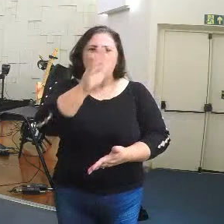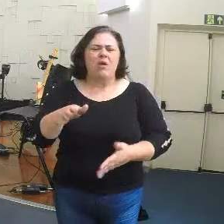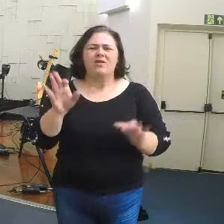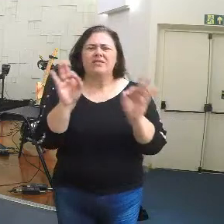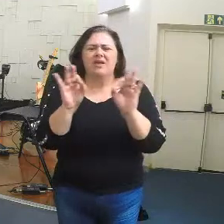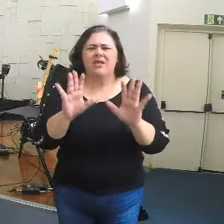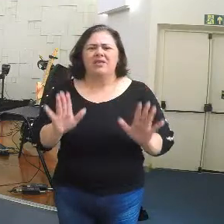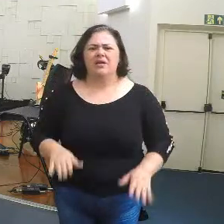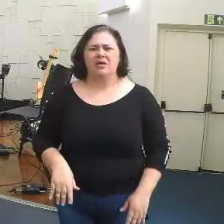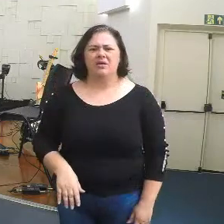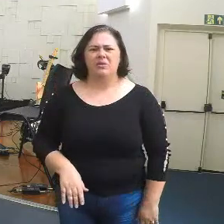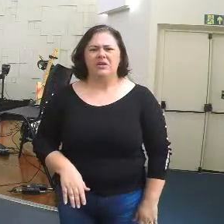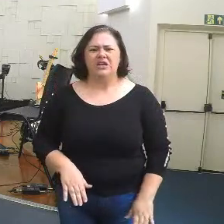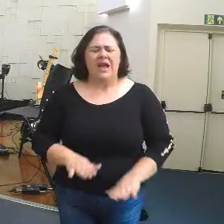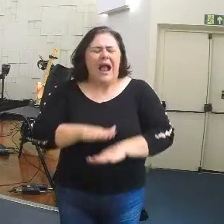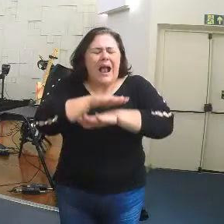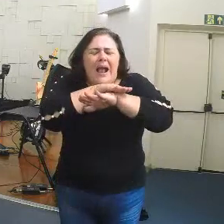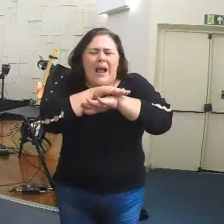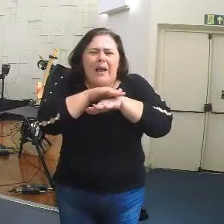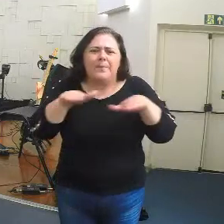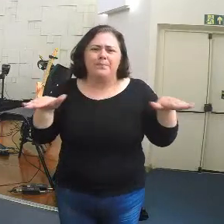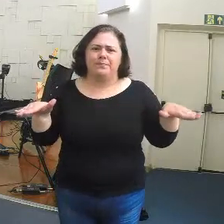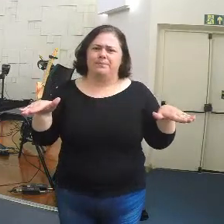Chega dessa cultura de cancelamento.